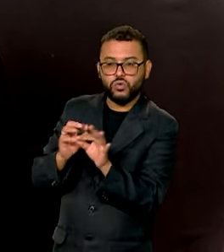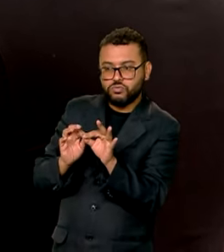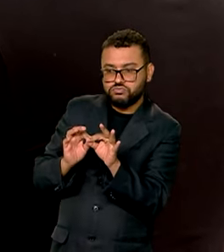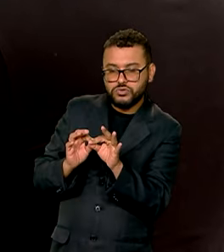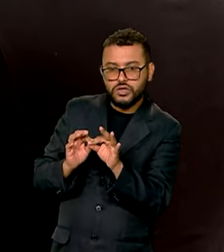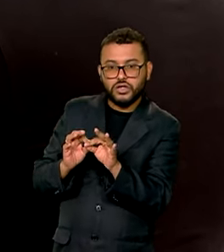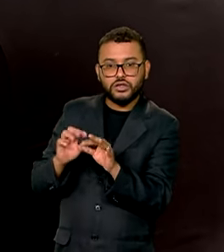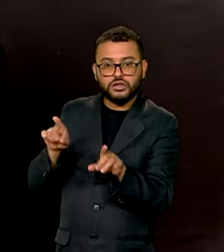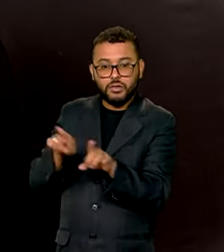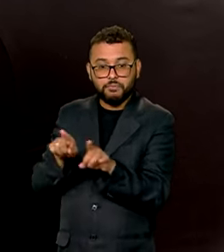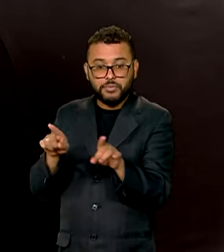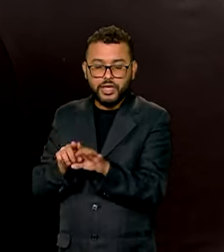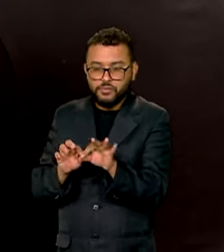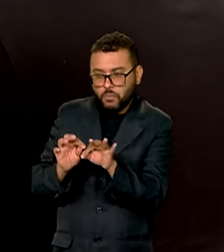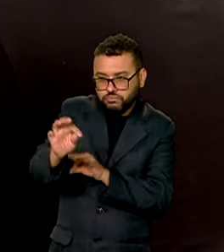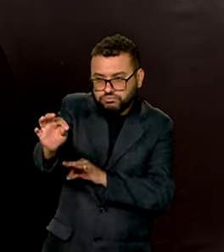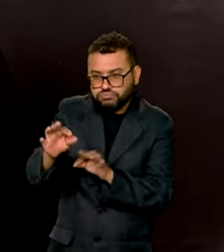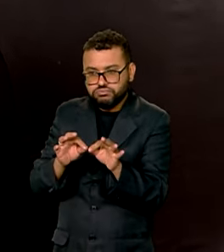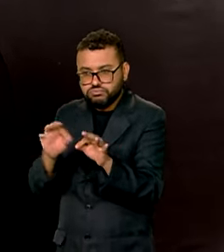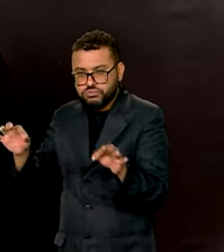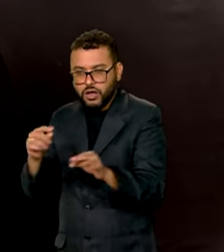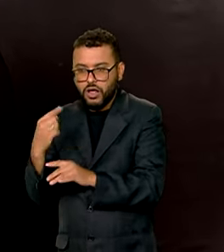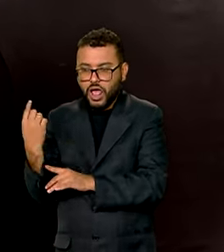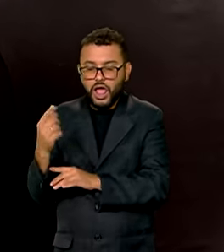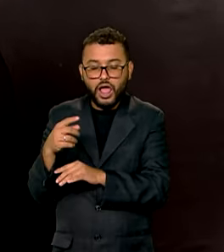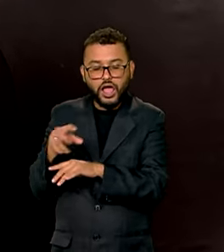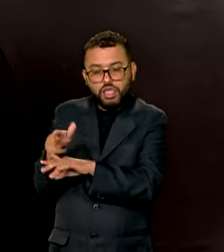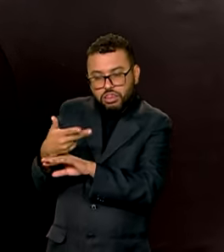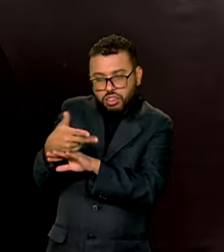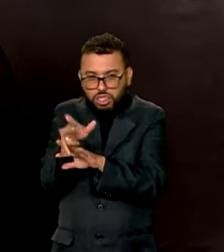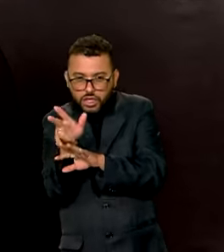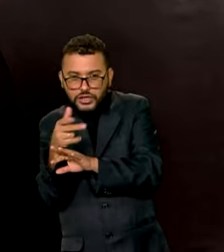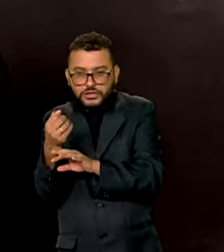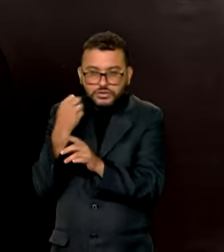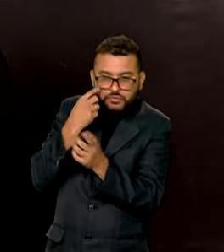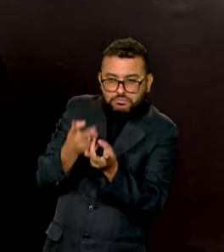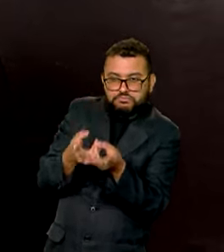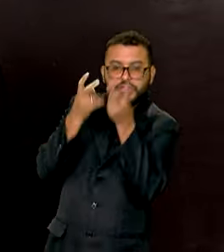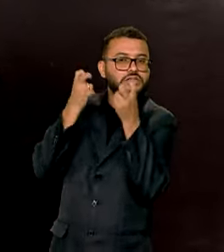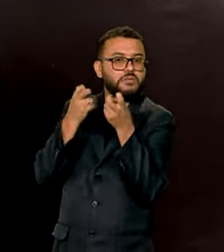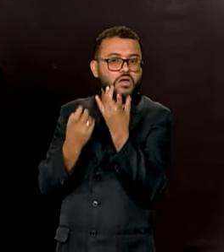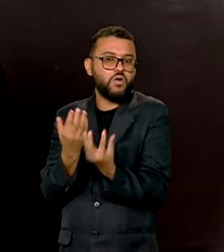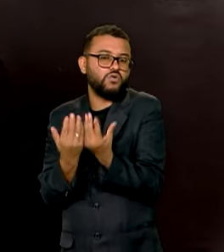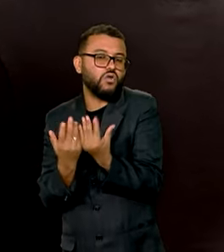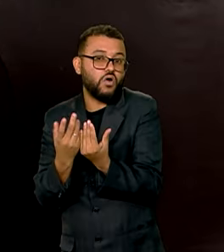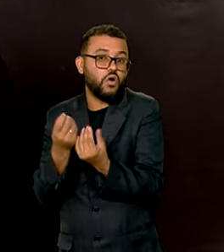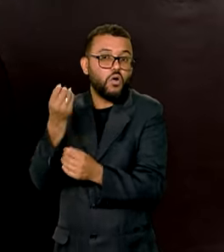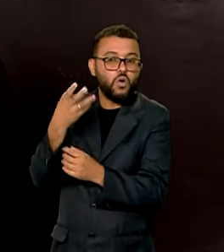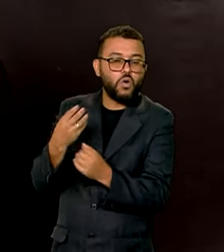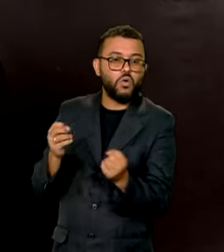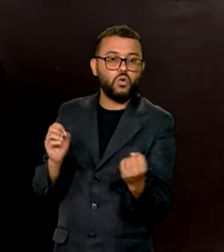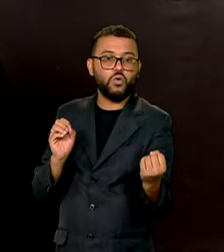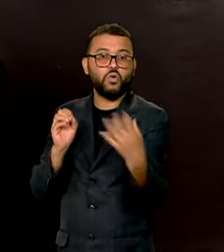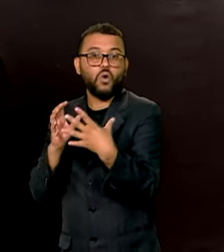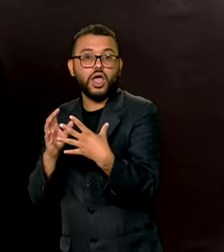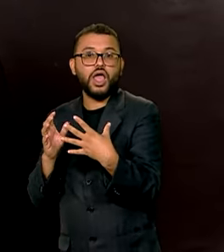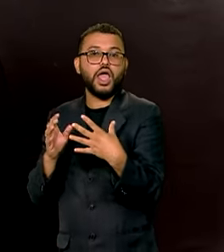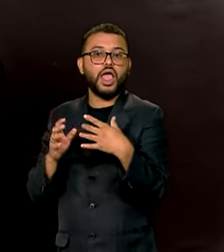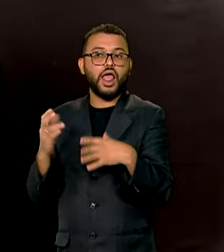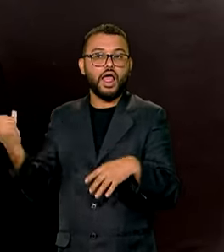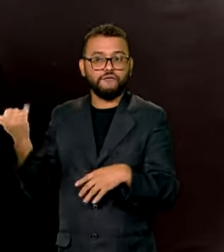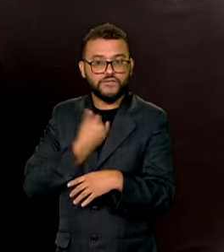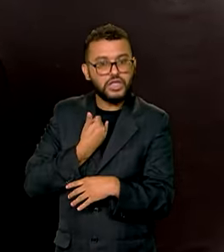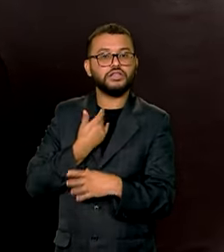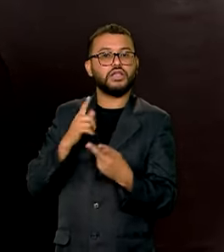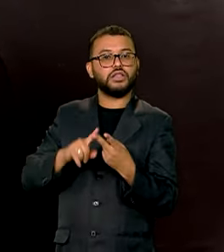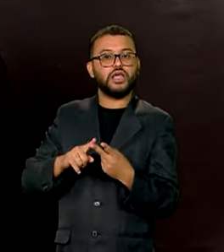360º e qualquer aumento de de fumaça al um brilho na tela ela emite um alerta